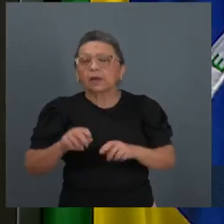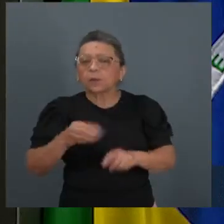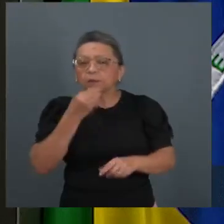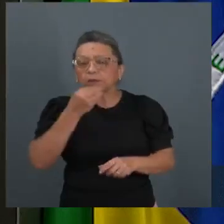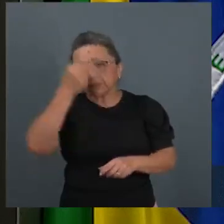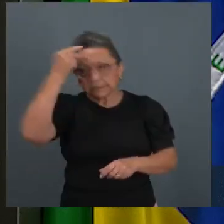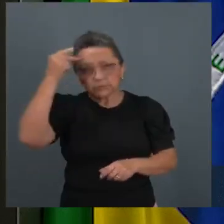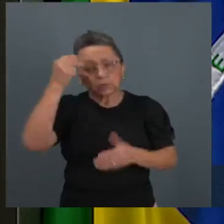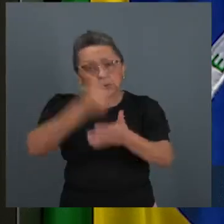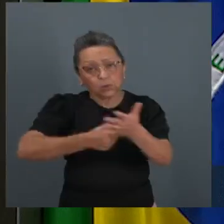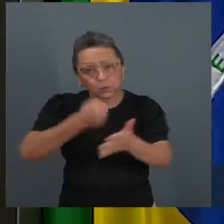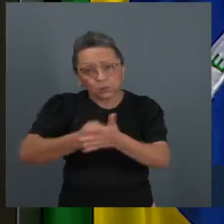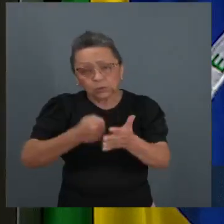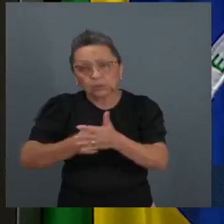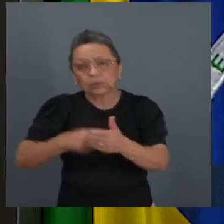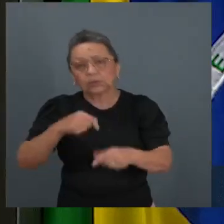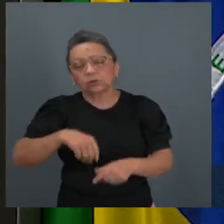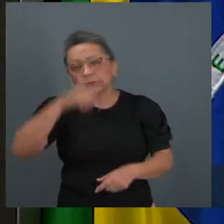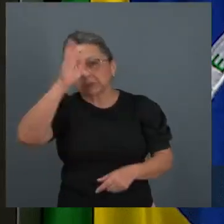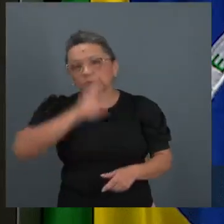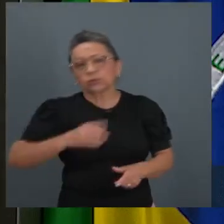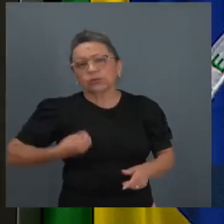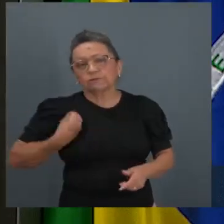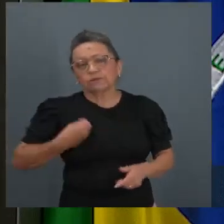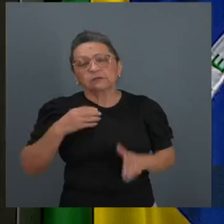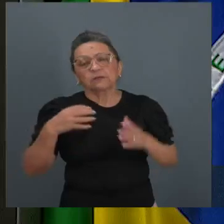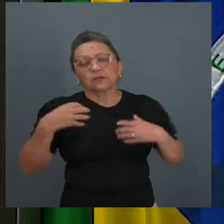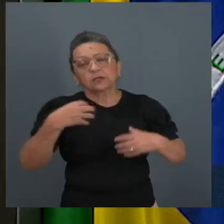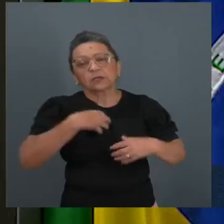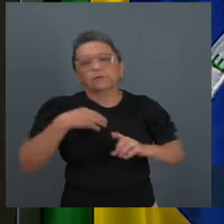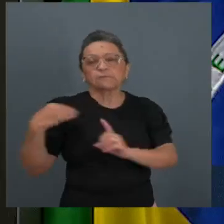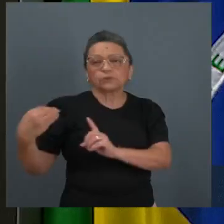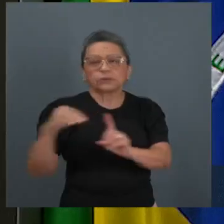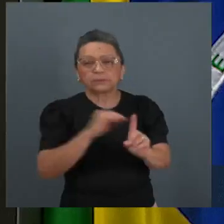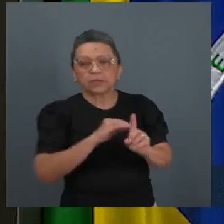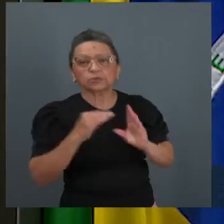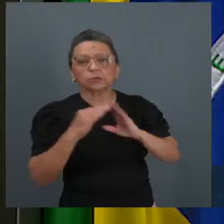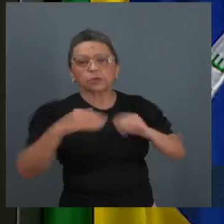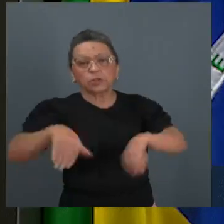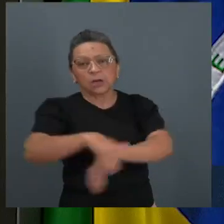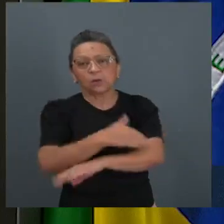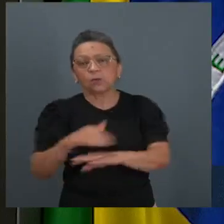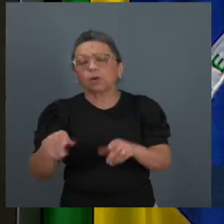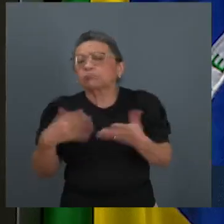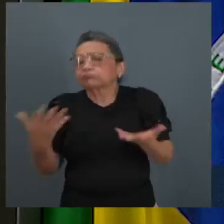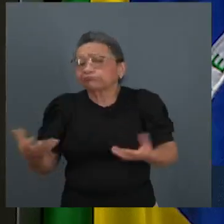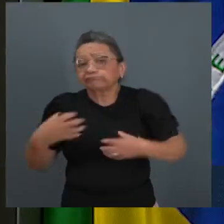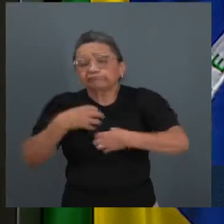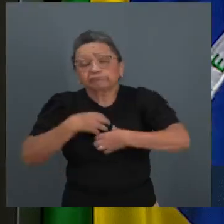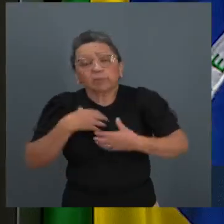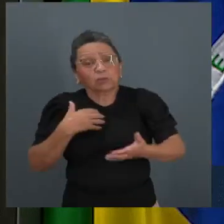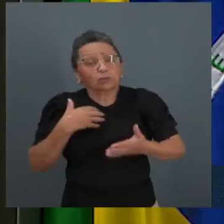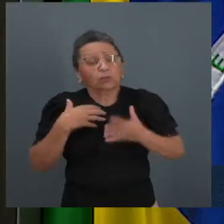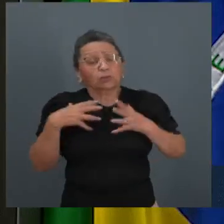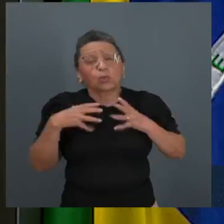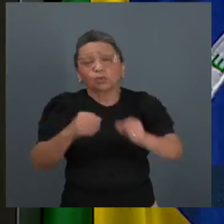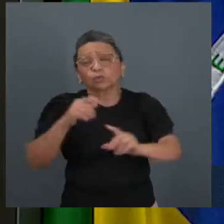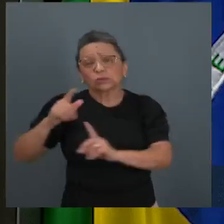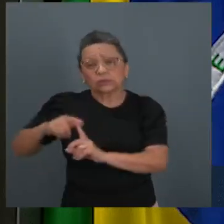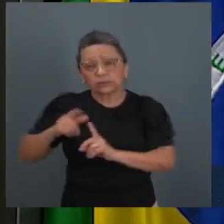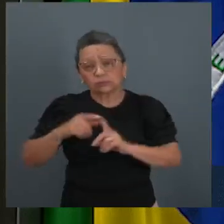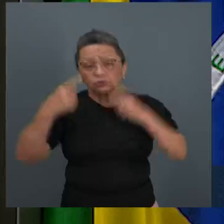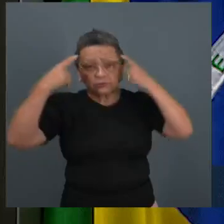brasileiros e brasileiras que vivem em situação de rua, sujeito a todo tipo de violência, de maus